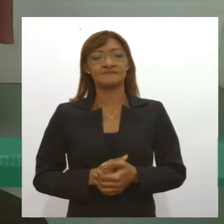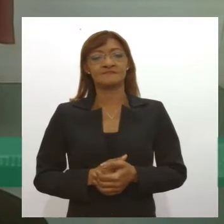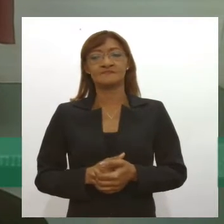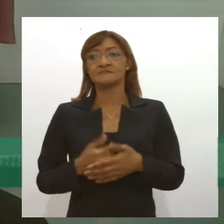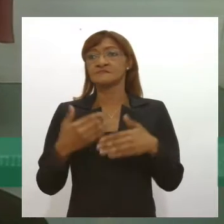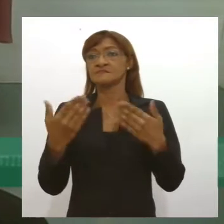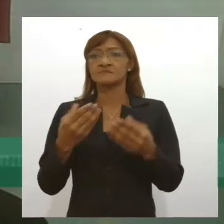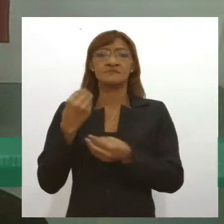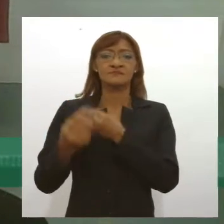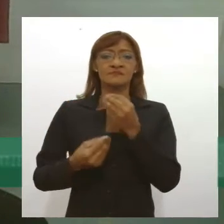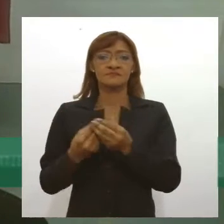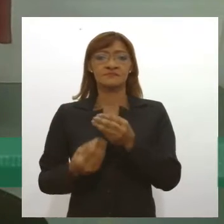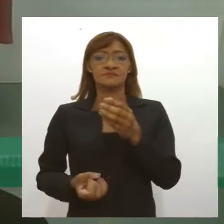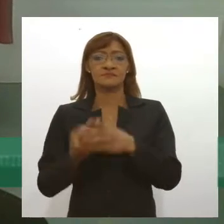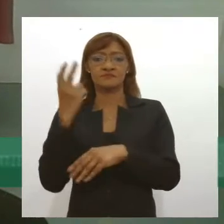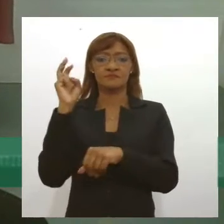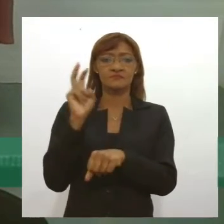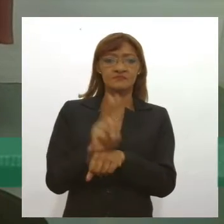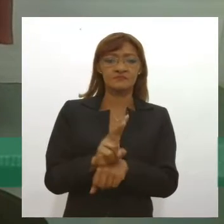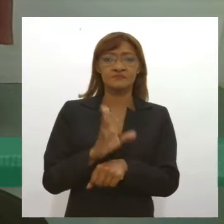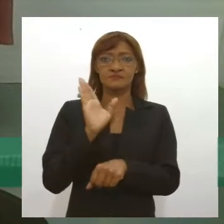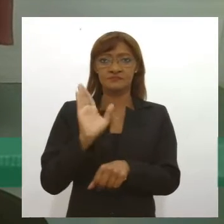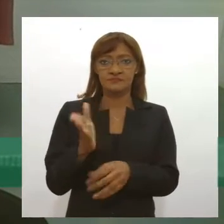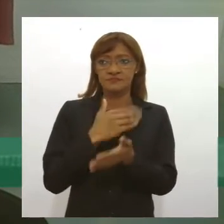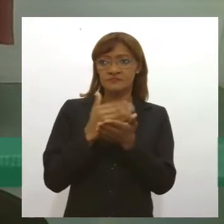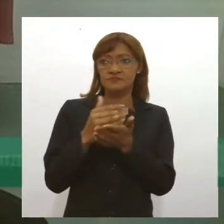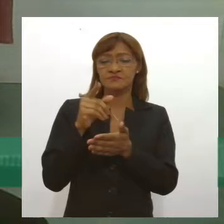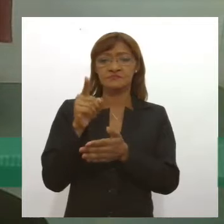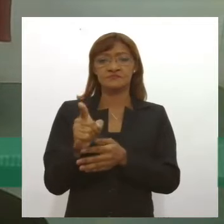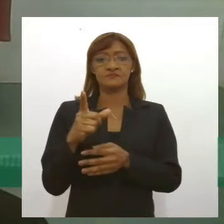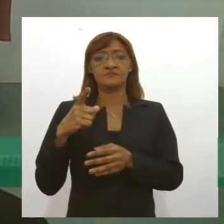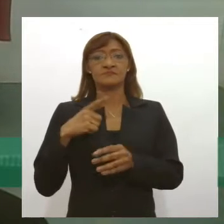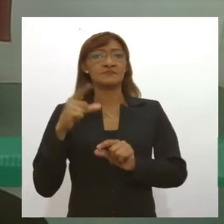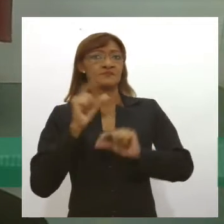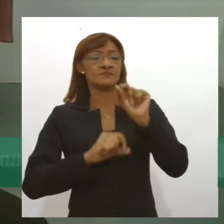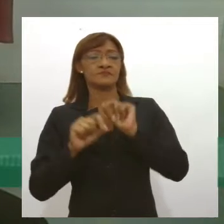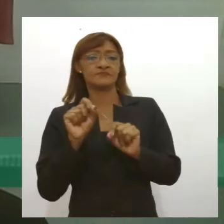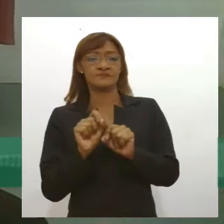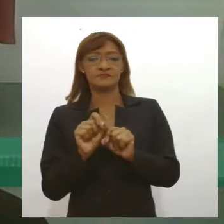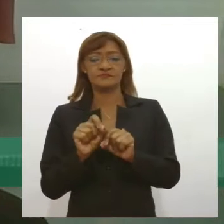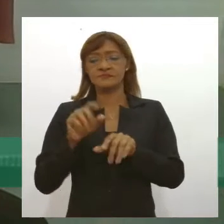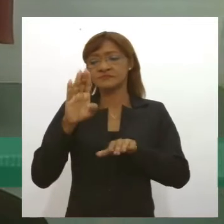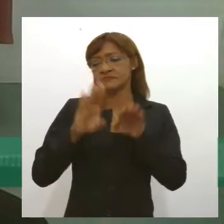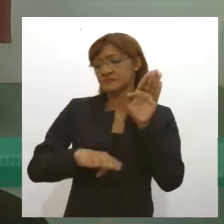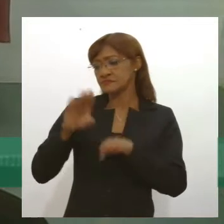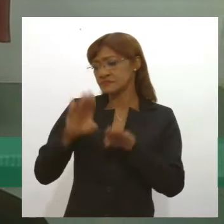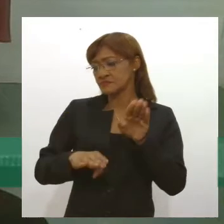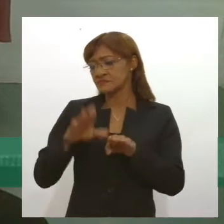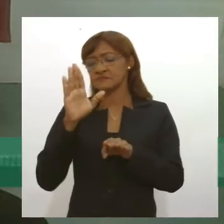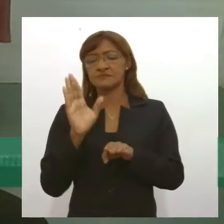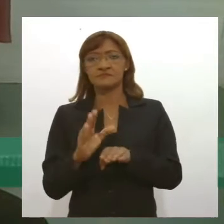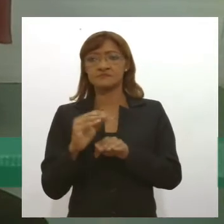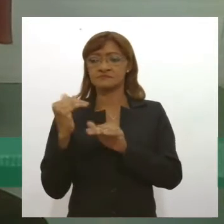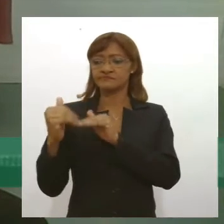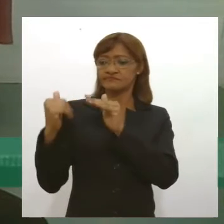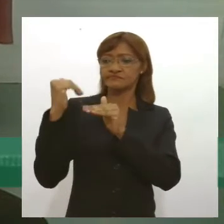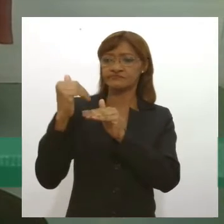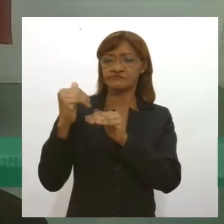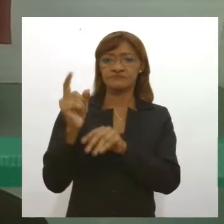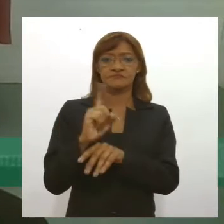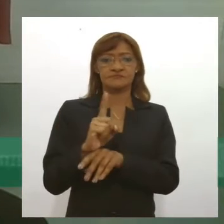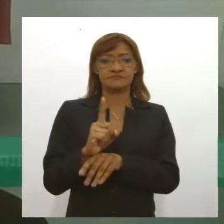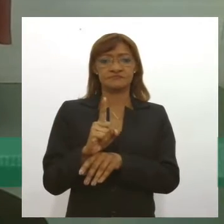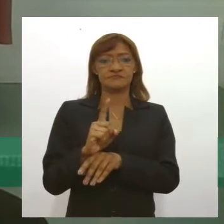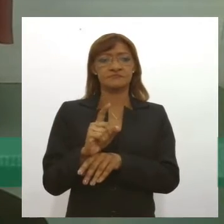à geração de emprego aí das startups, né? Tem uma questão trabalhista que talvez não tenha avançado tanto, né, no marco